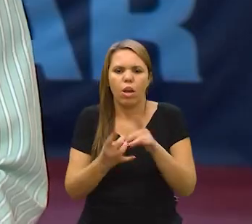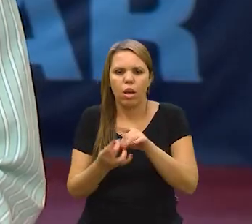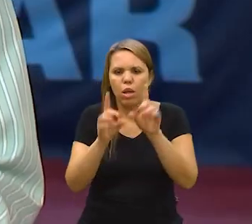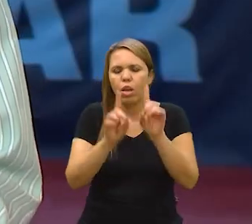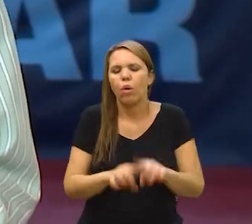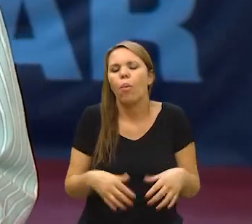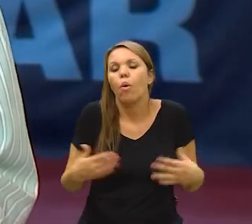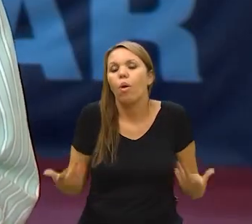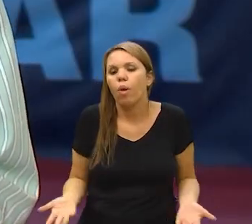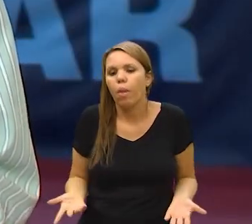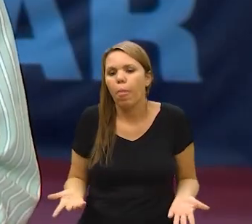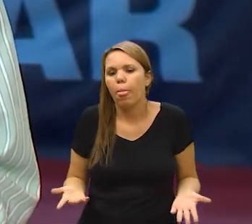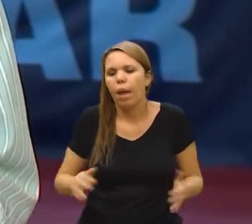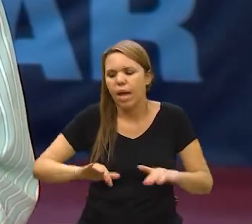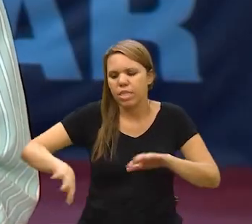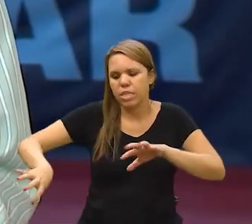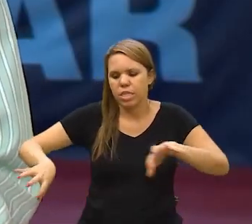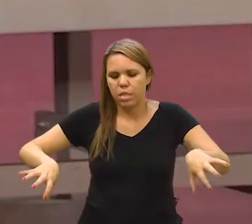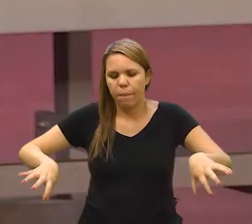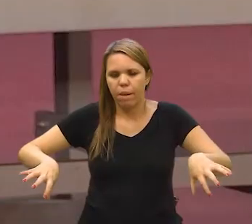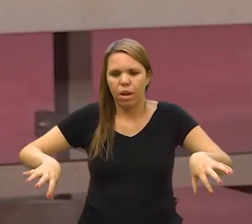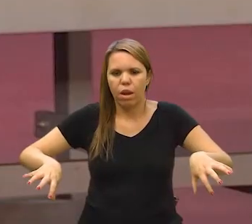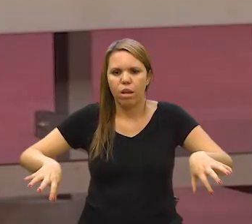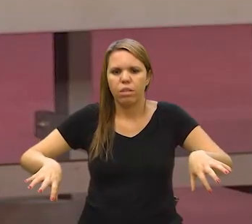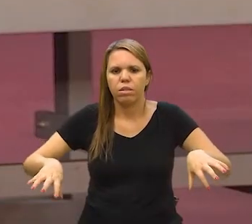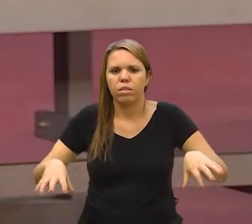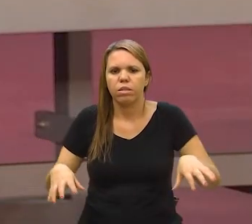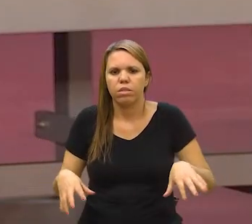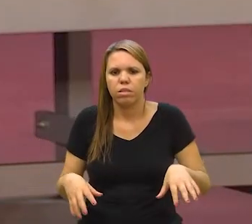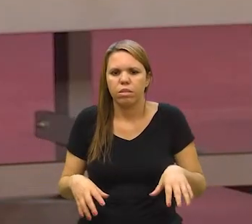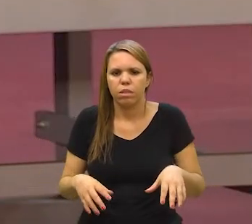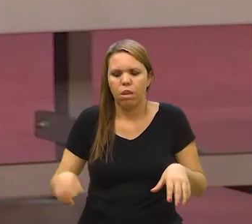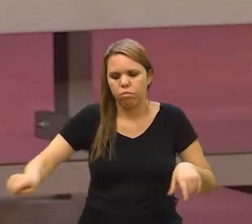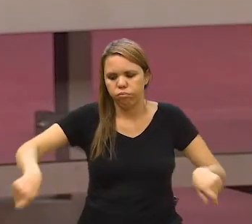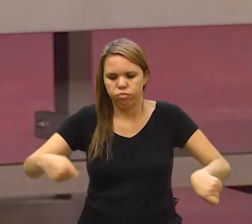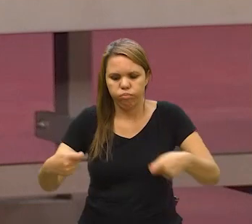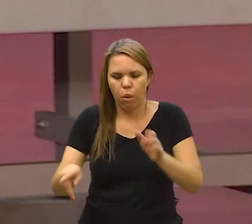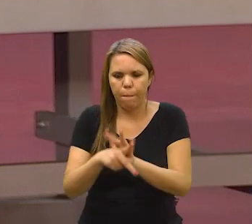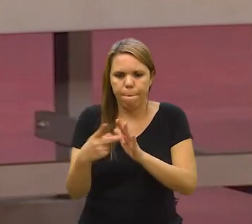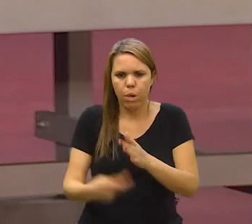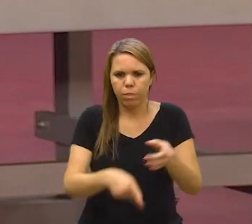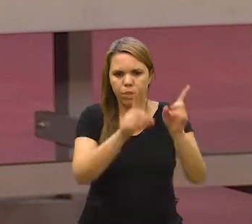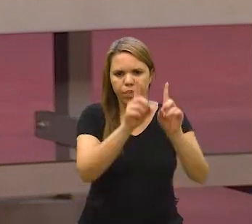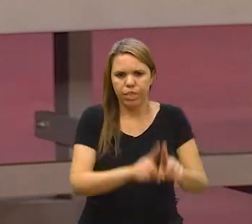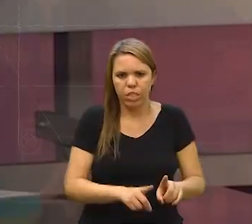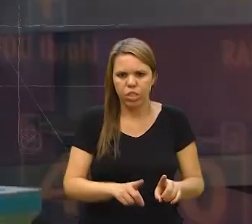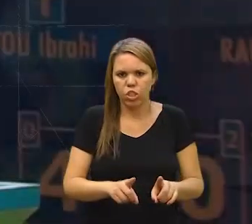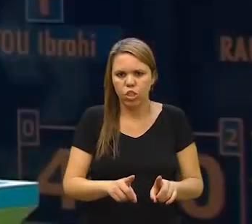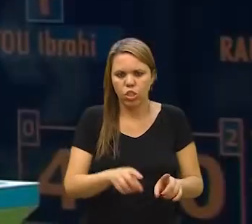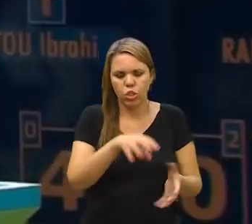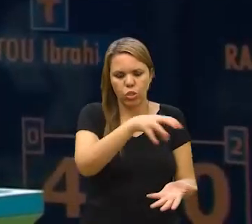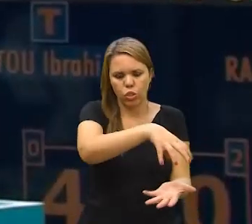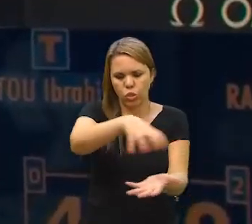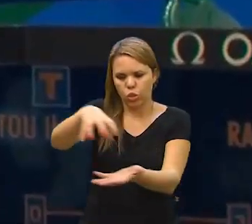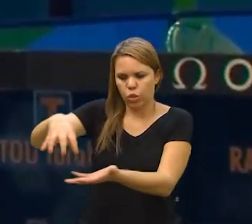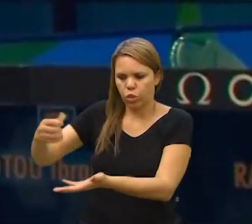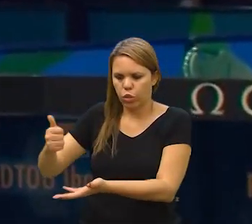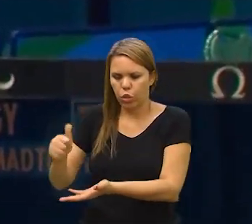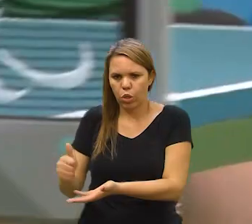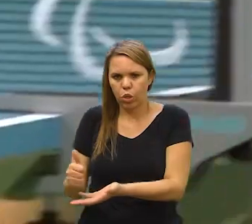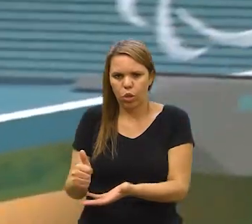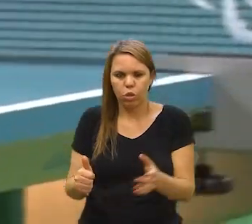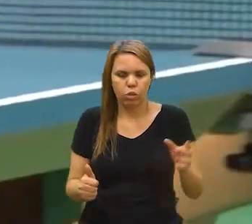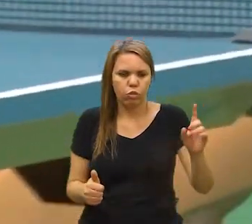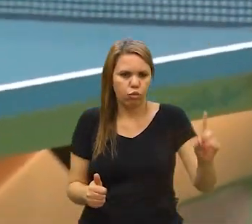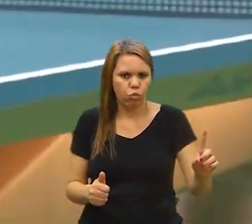quais são as divisões? Então, o tênis de mesa paralímpico, ele é dividido em 11 classes, né? A classe de